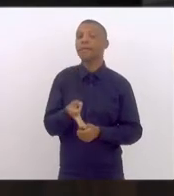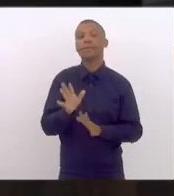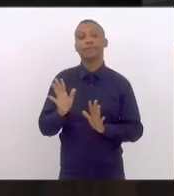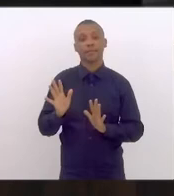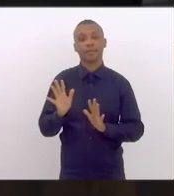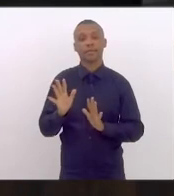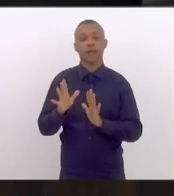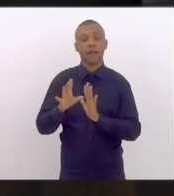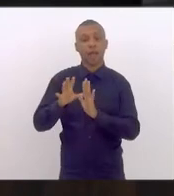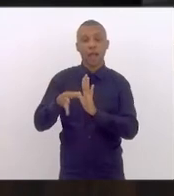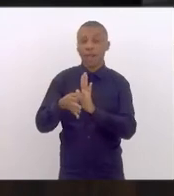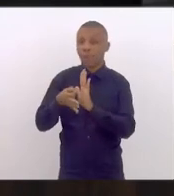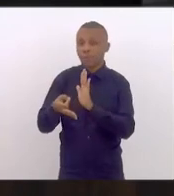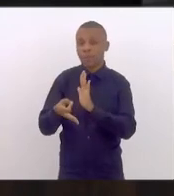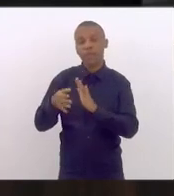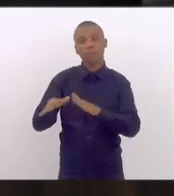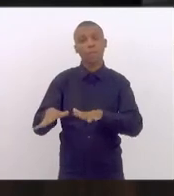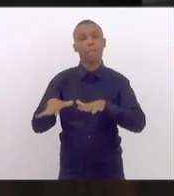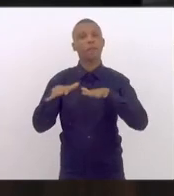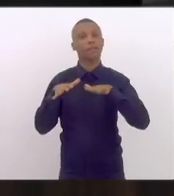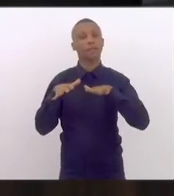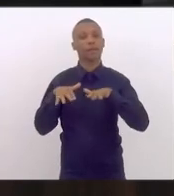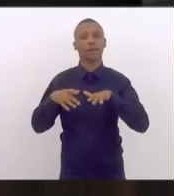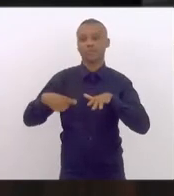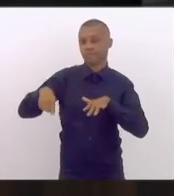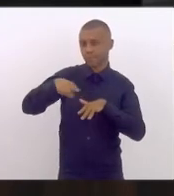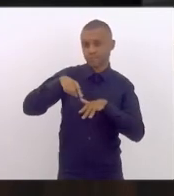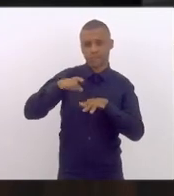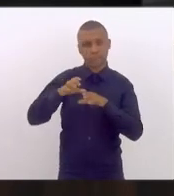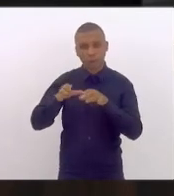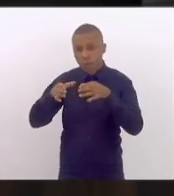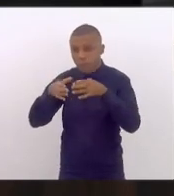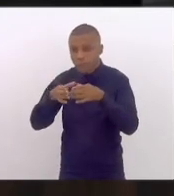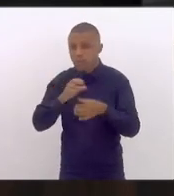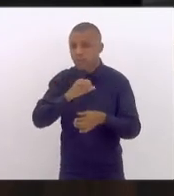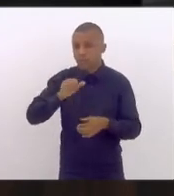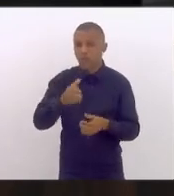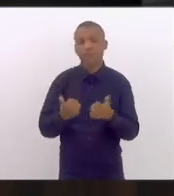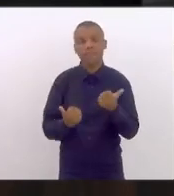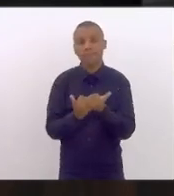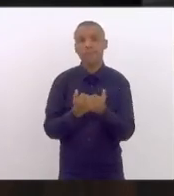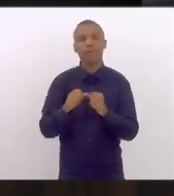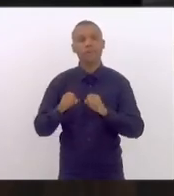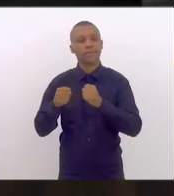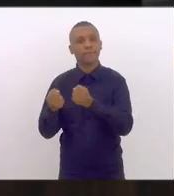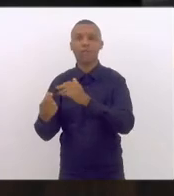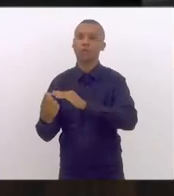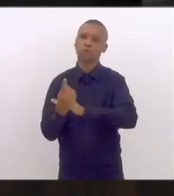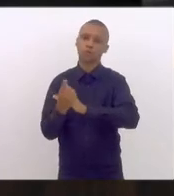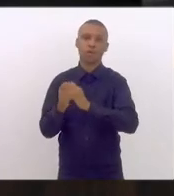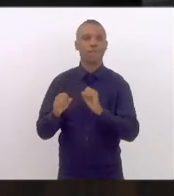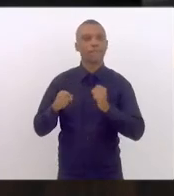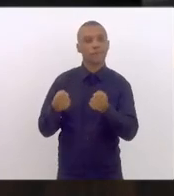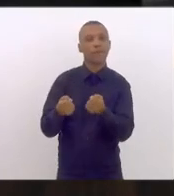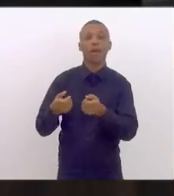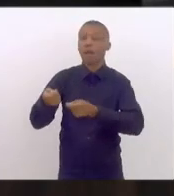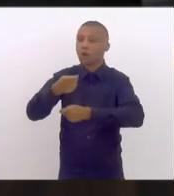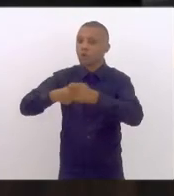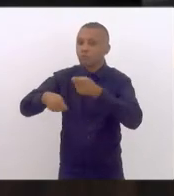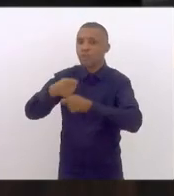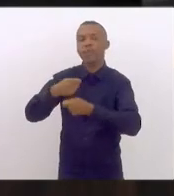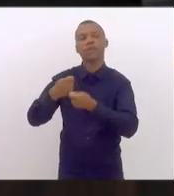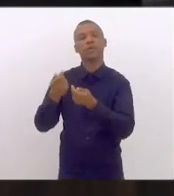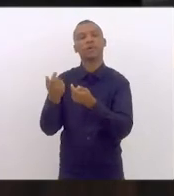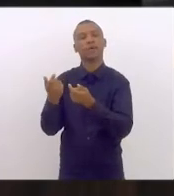a emenda de plenário da comissão de condição Justiça favorável Defesa do Consumidor favorável de Economia industria comércio favorável relatores